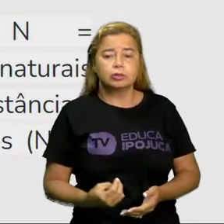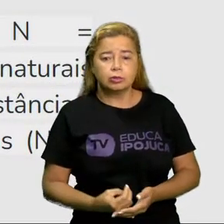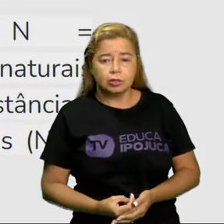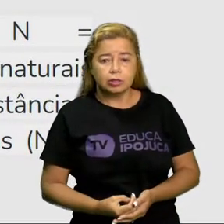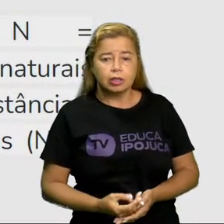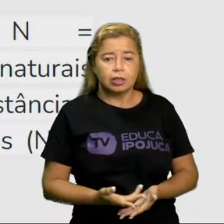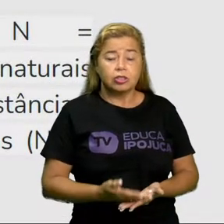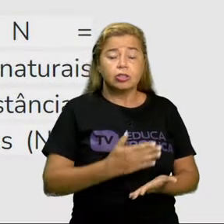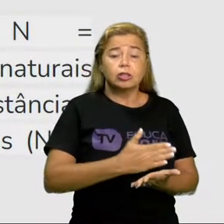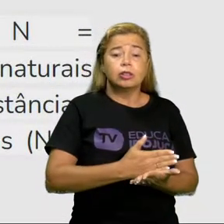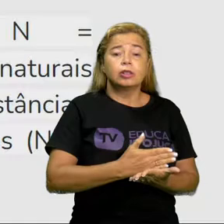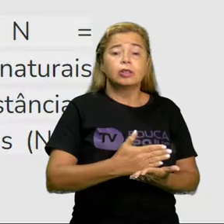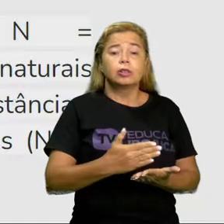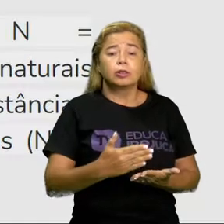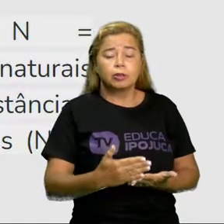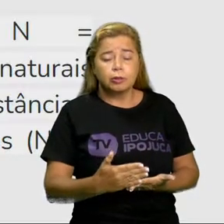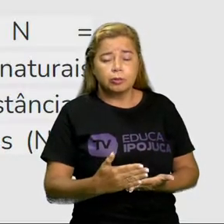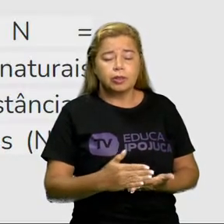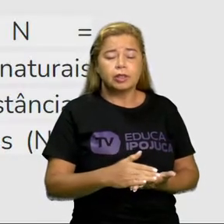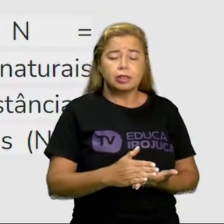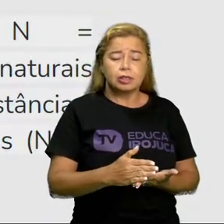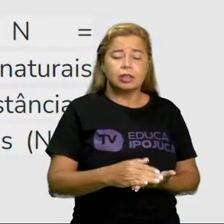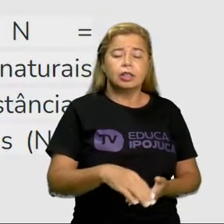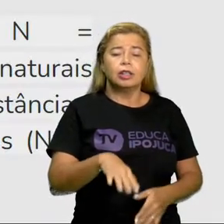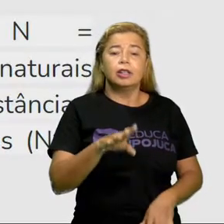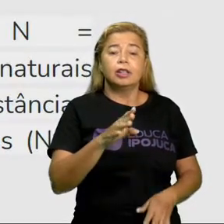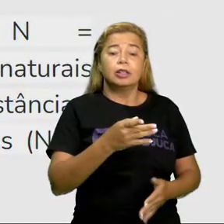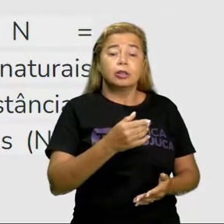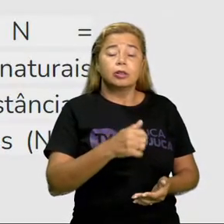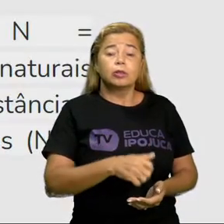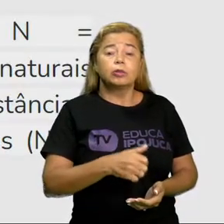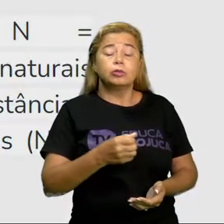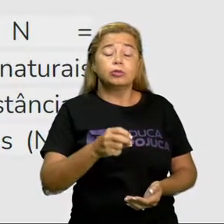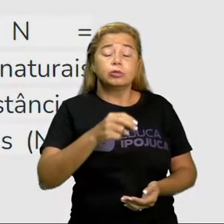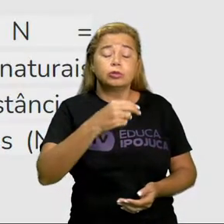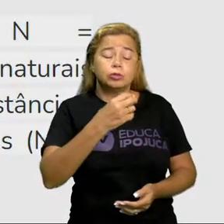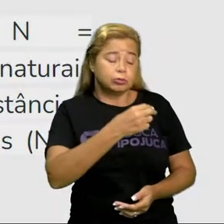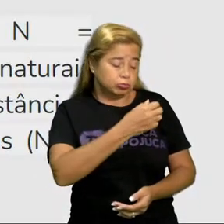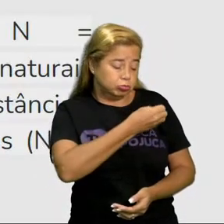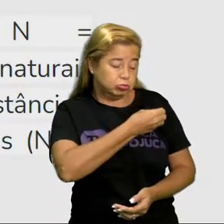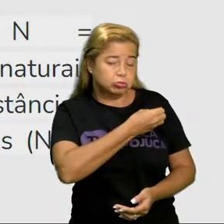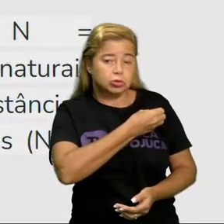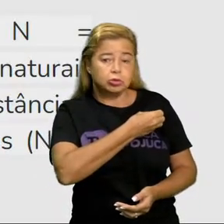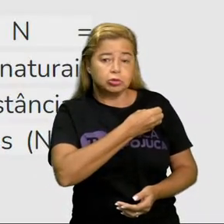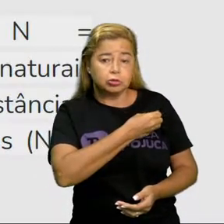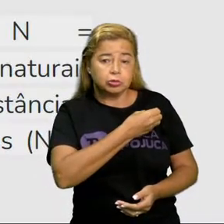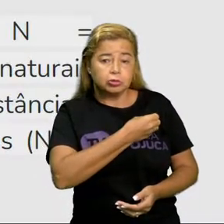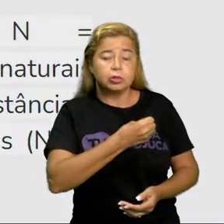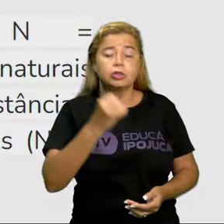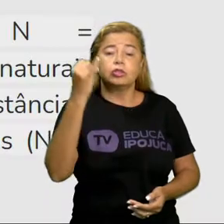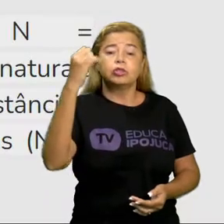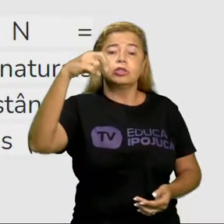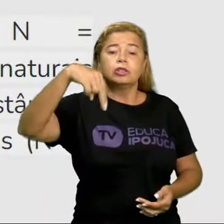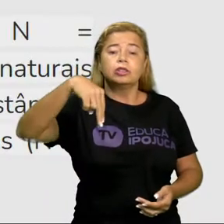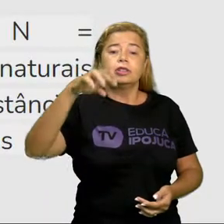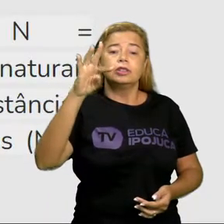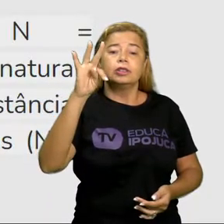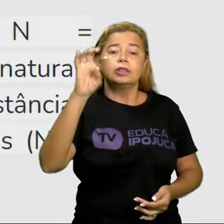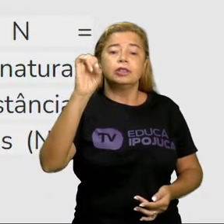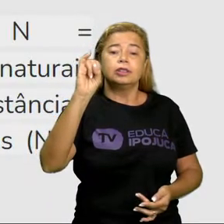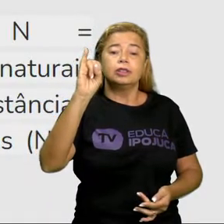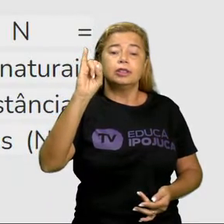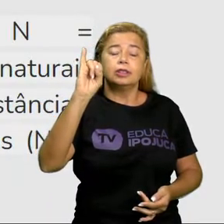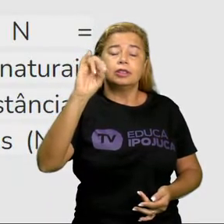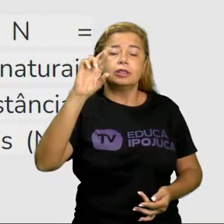inicialmente conhecidos como números arábicos. Eles são números inteiros, positivos, dos conjuntos N. Esse N, né,